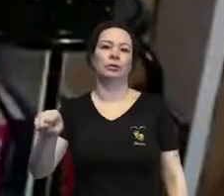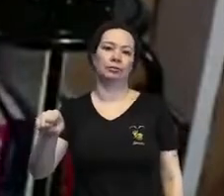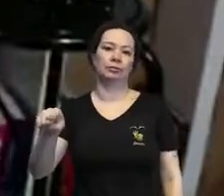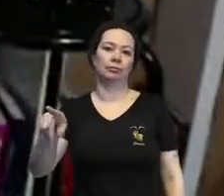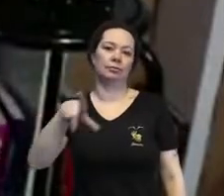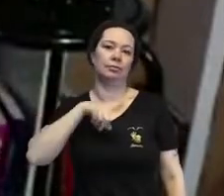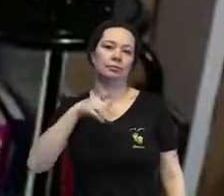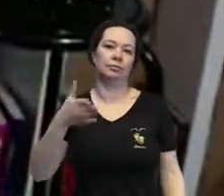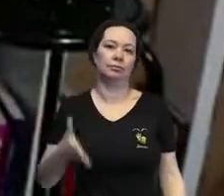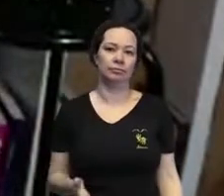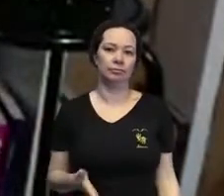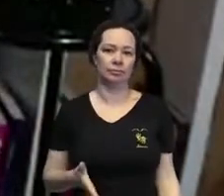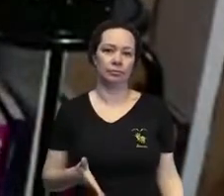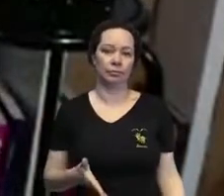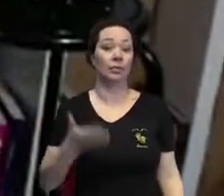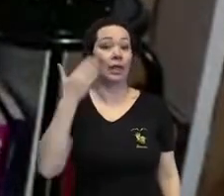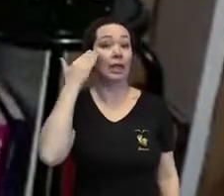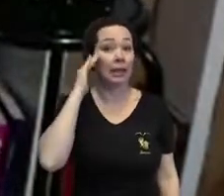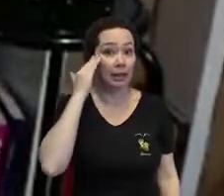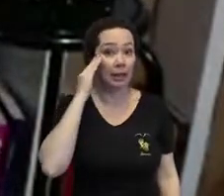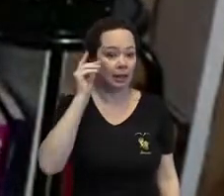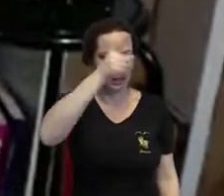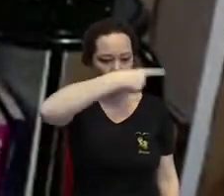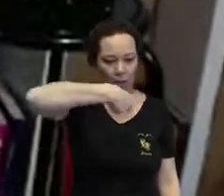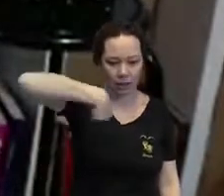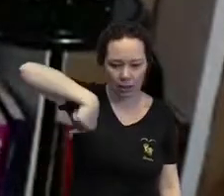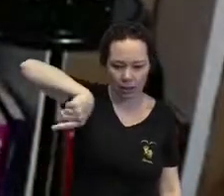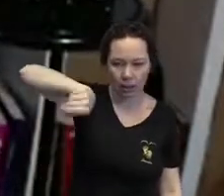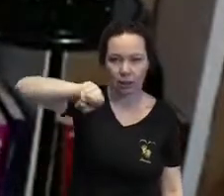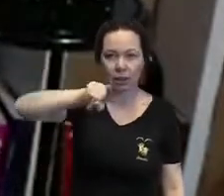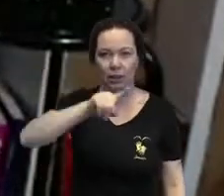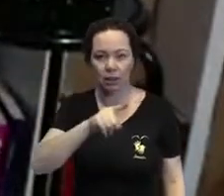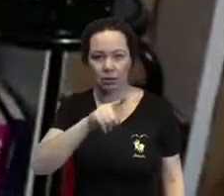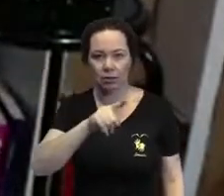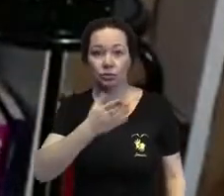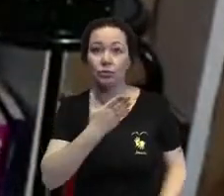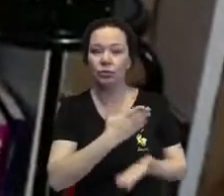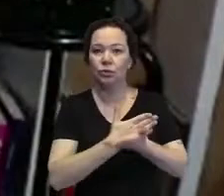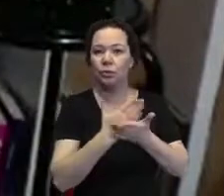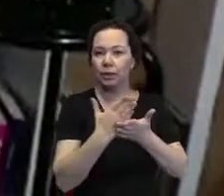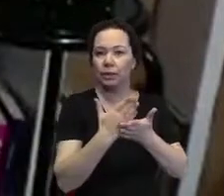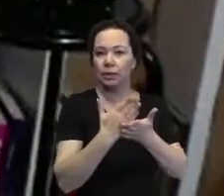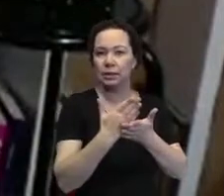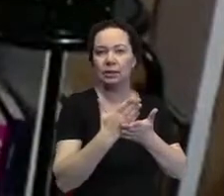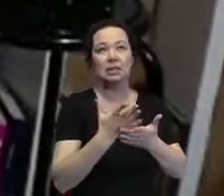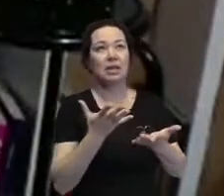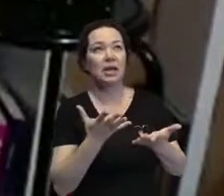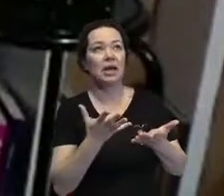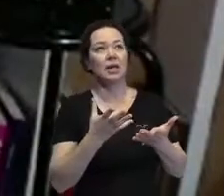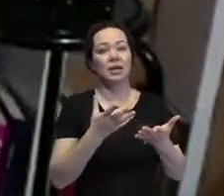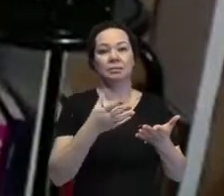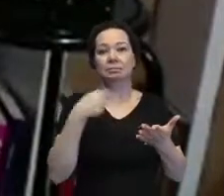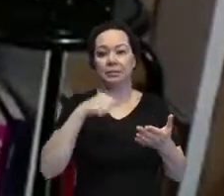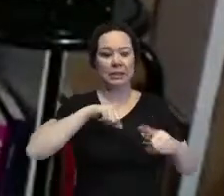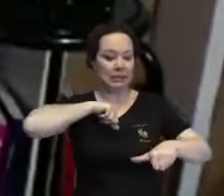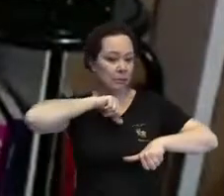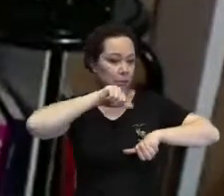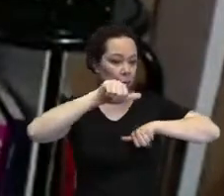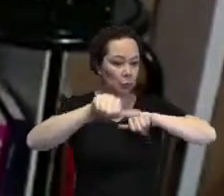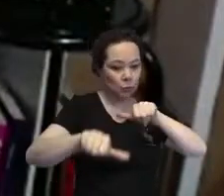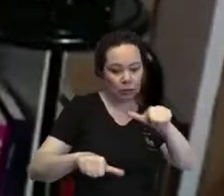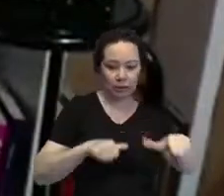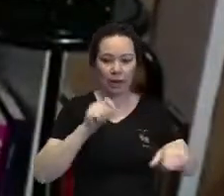hoje. Entendermos isso, começarmos a estabelecer pequenos métodos de